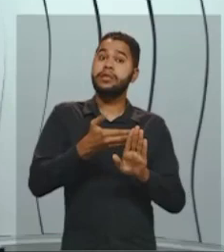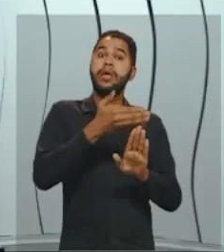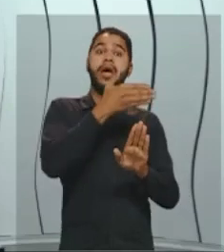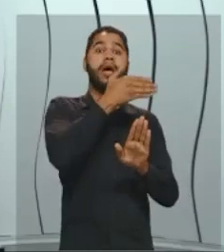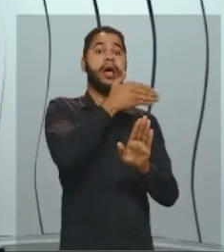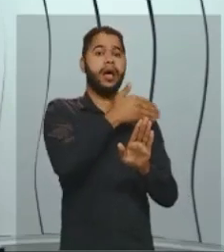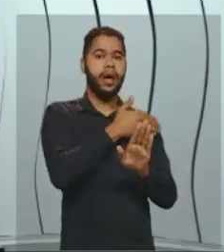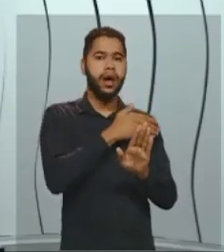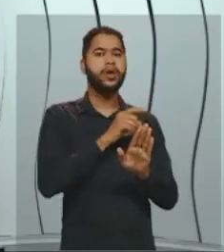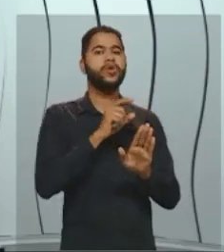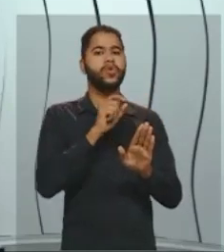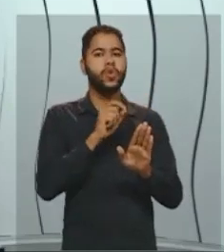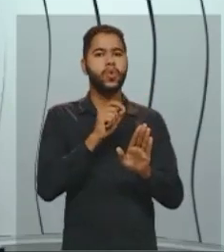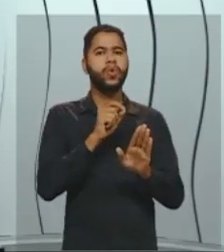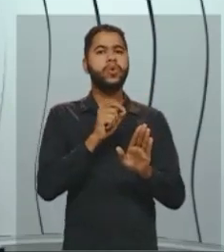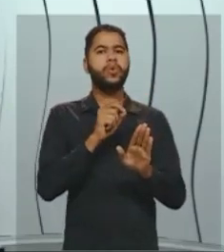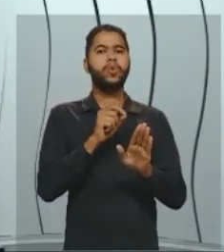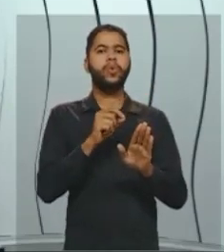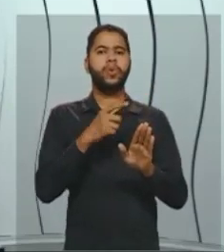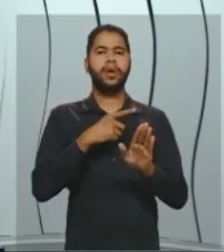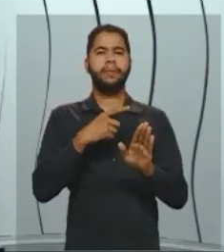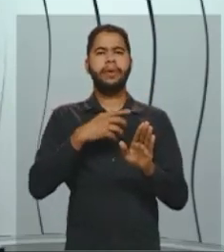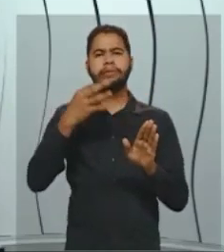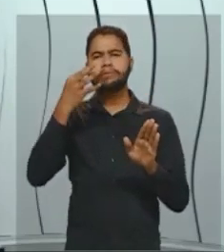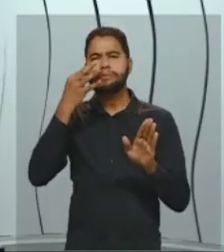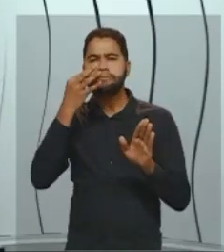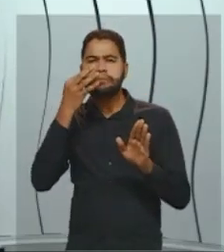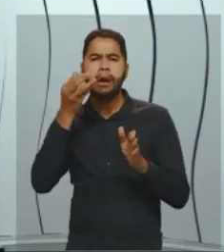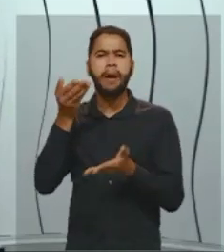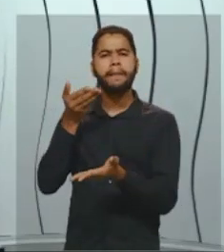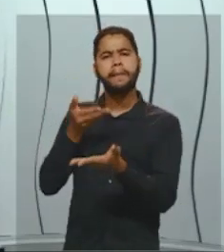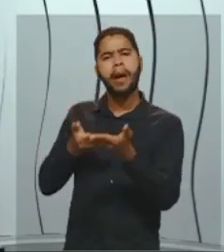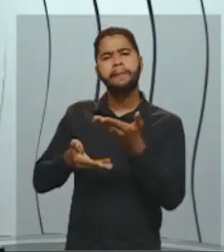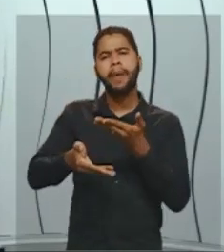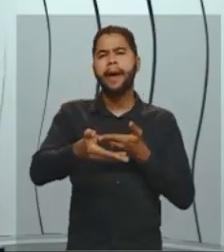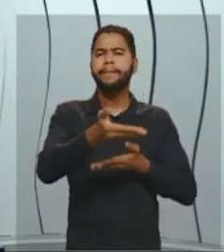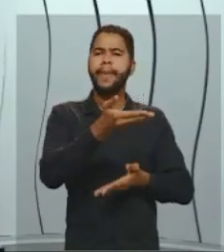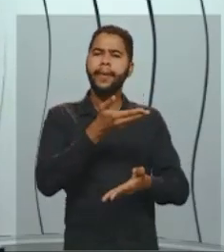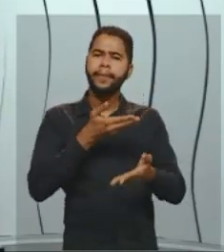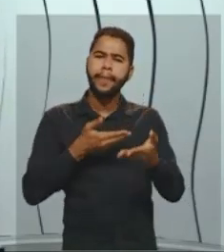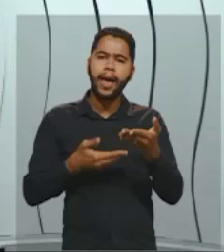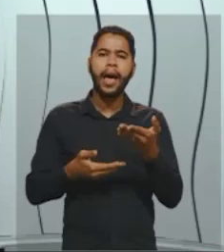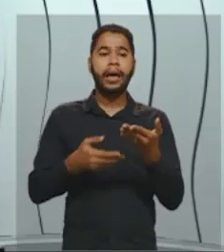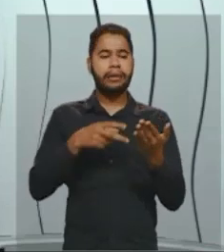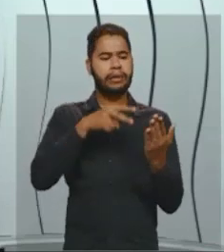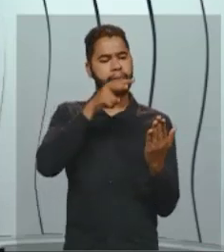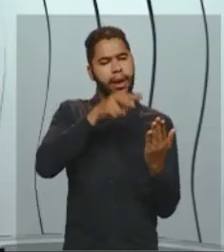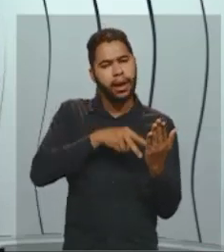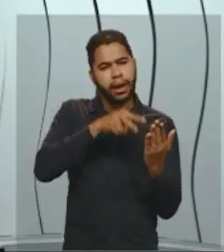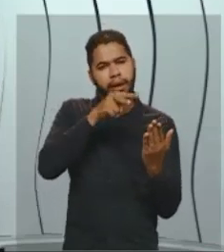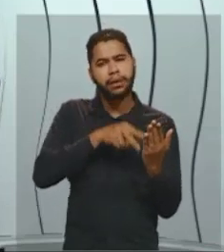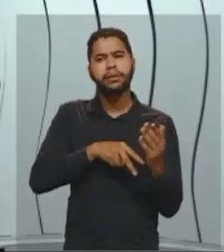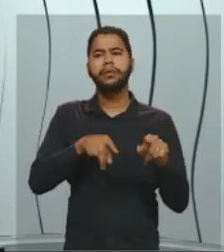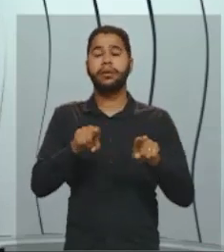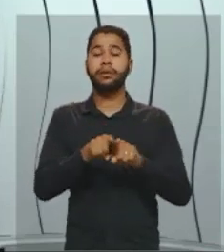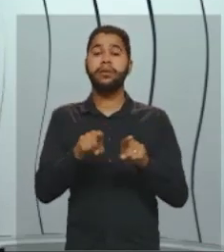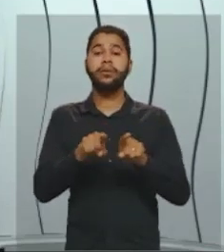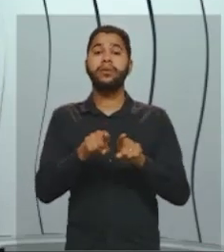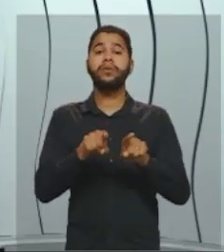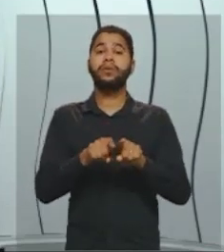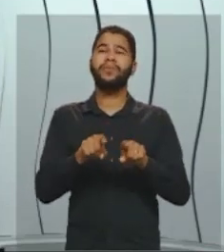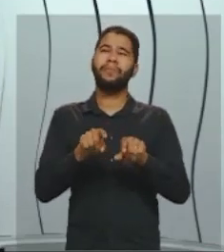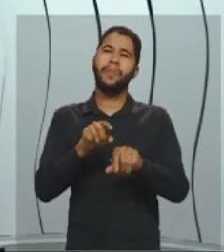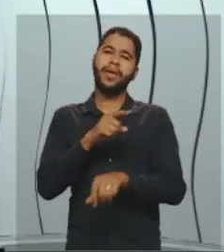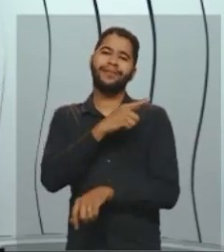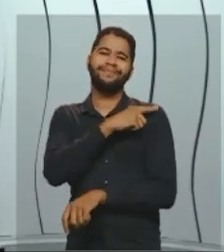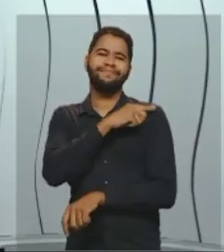exigem mais na língua estrangeira, mais o presencial. Então, a gente está abordando muito a leitura e... No caso do ensino médio,